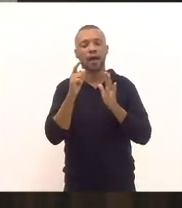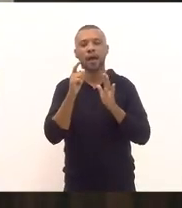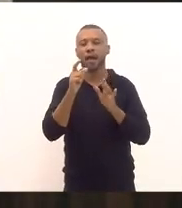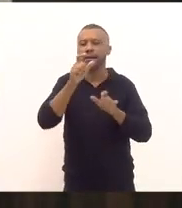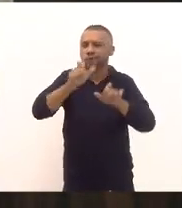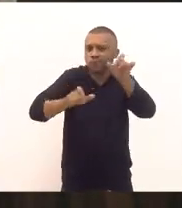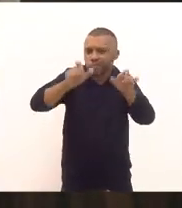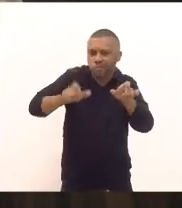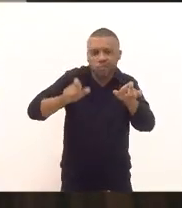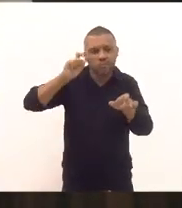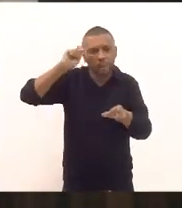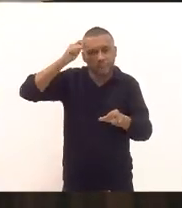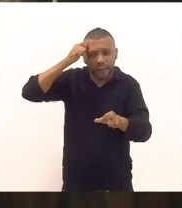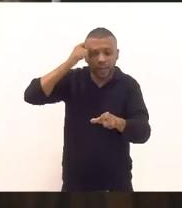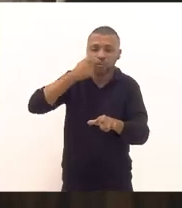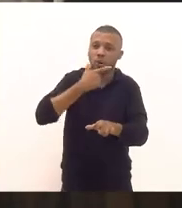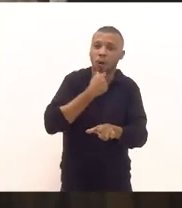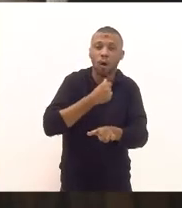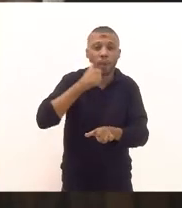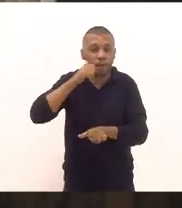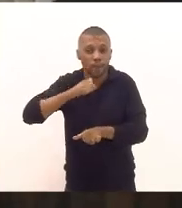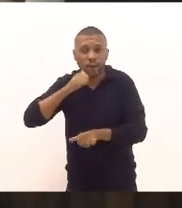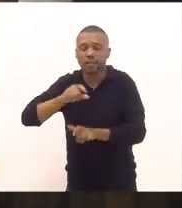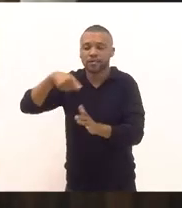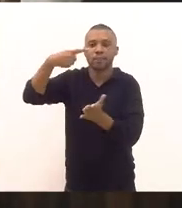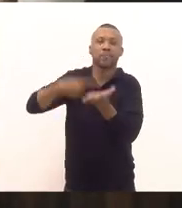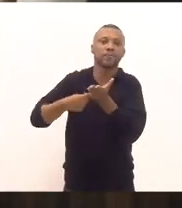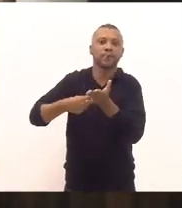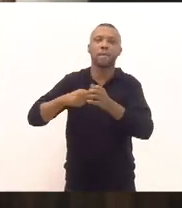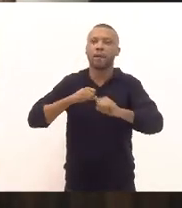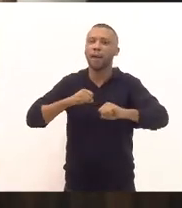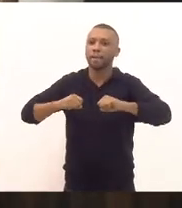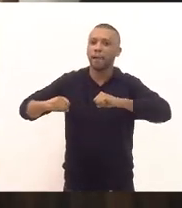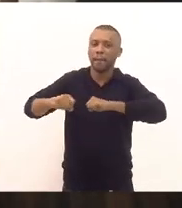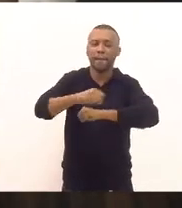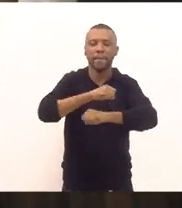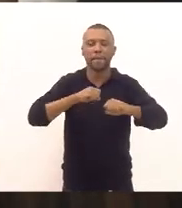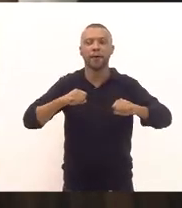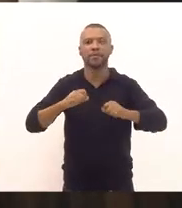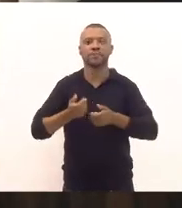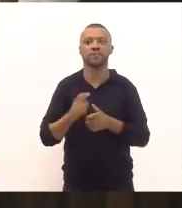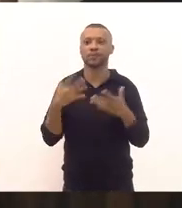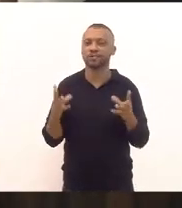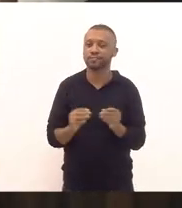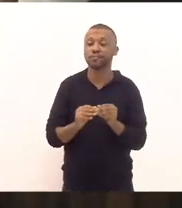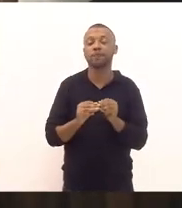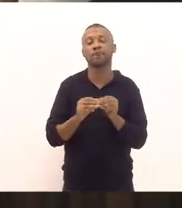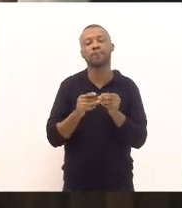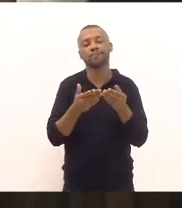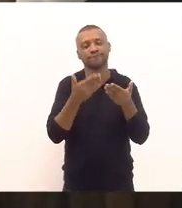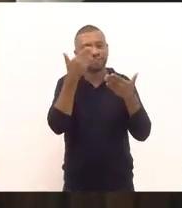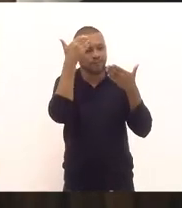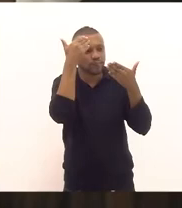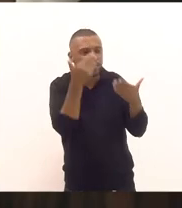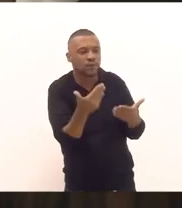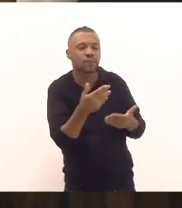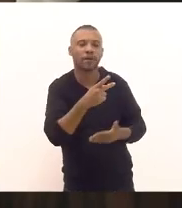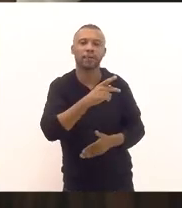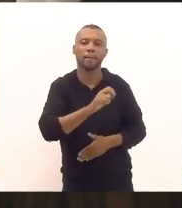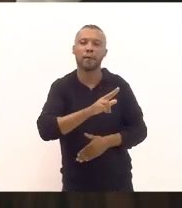casa de pretos e pretas comprometidas e comprometidos com a luta então Paulinho muito